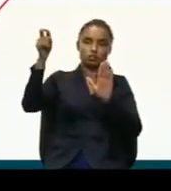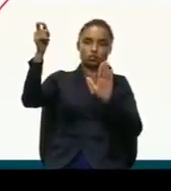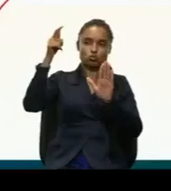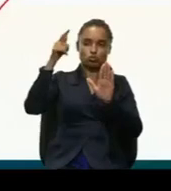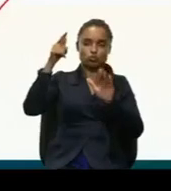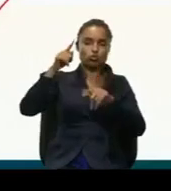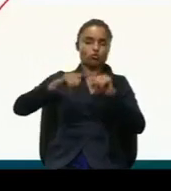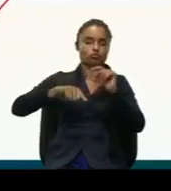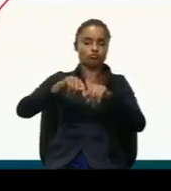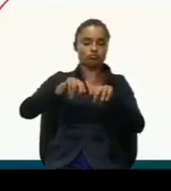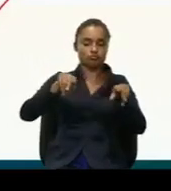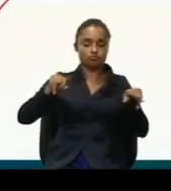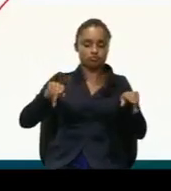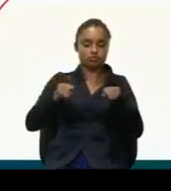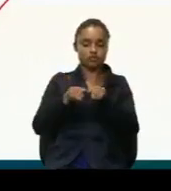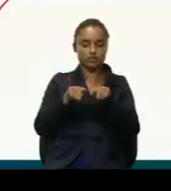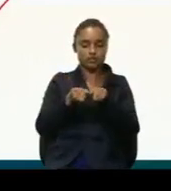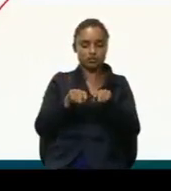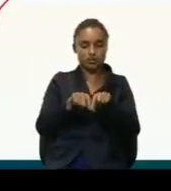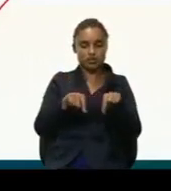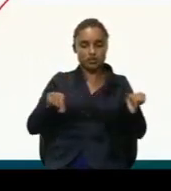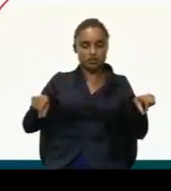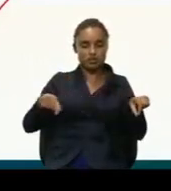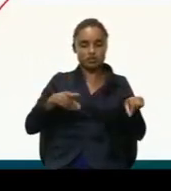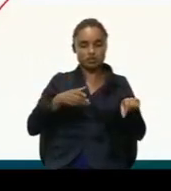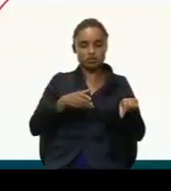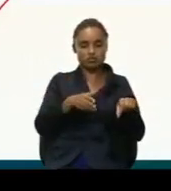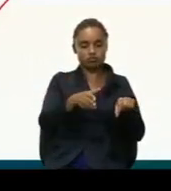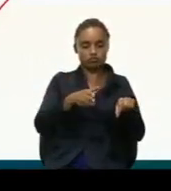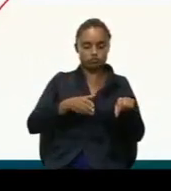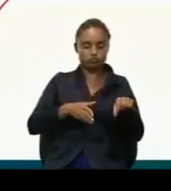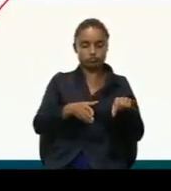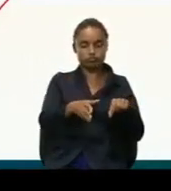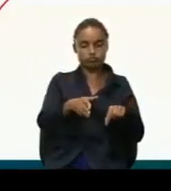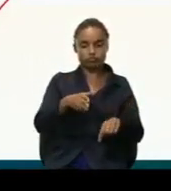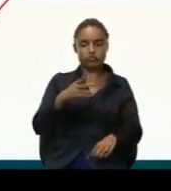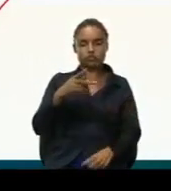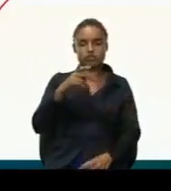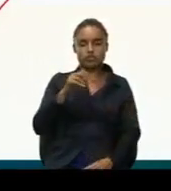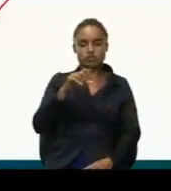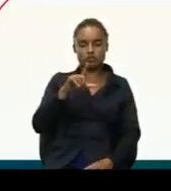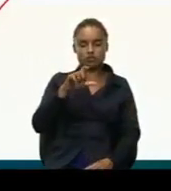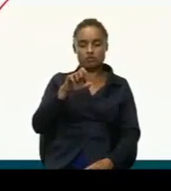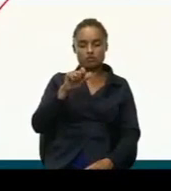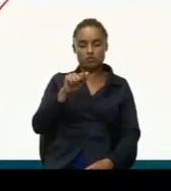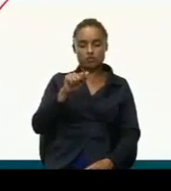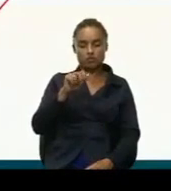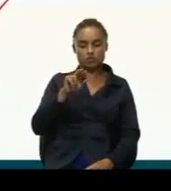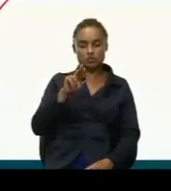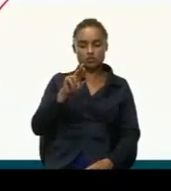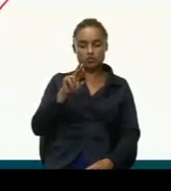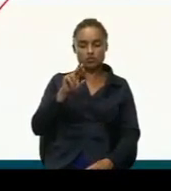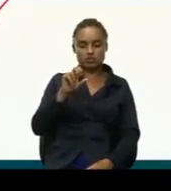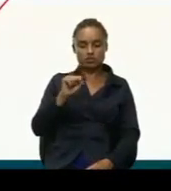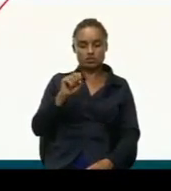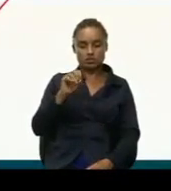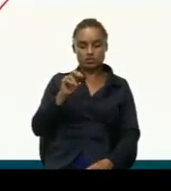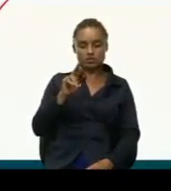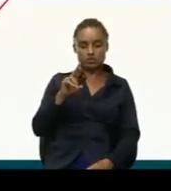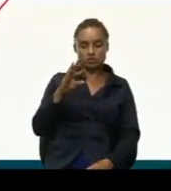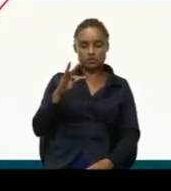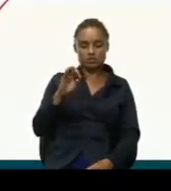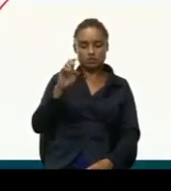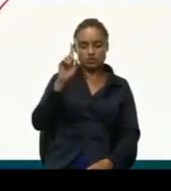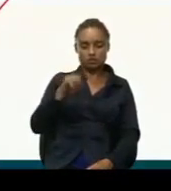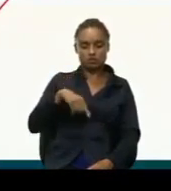trabalhar. A máquina de policorte, onde vai fazer o corte do aço, para depois passar para uma outra bancada, onde é feita a